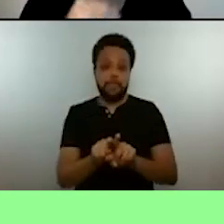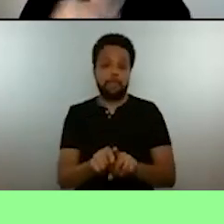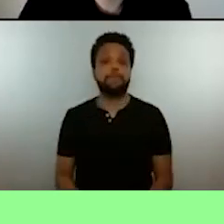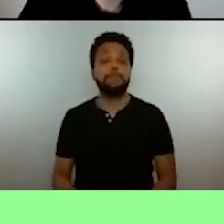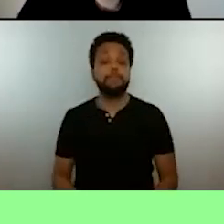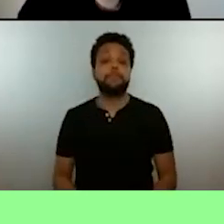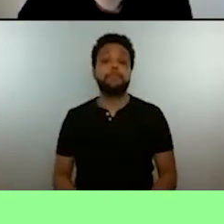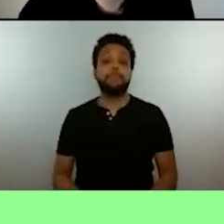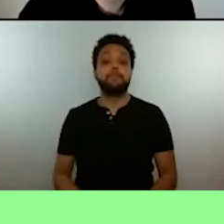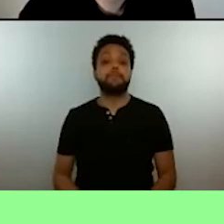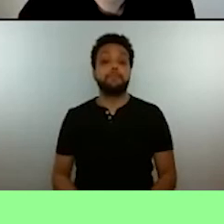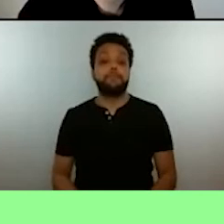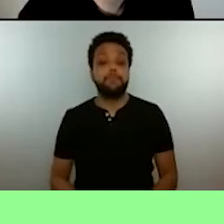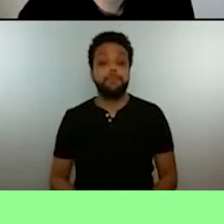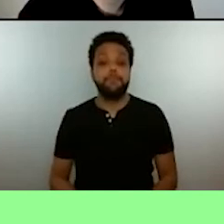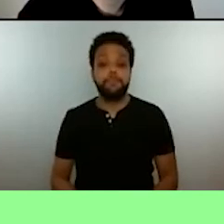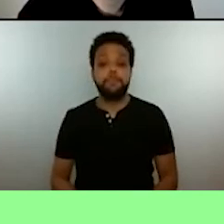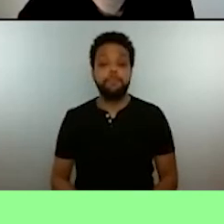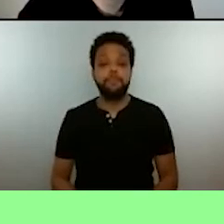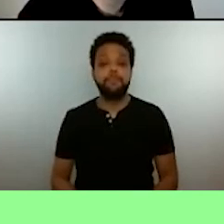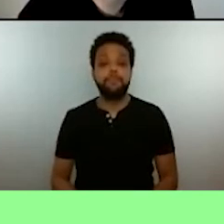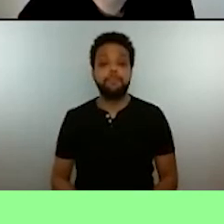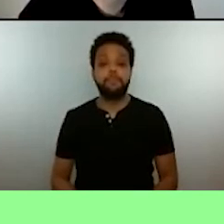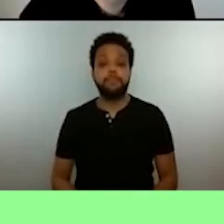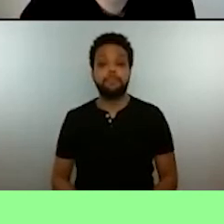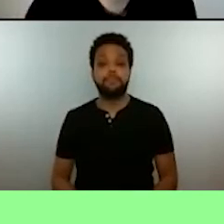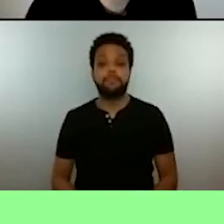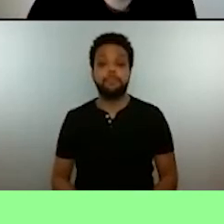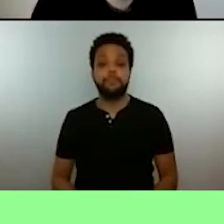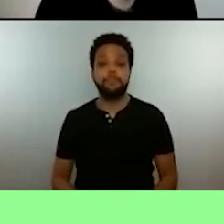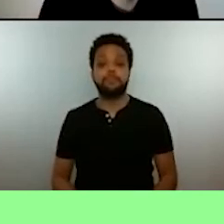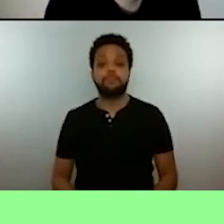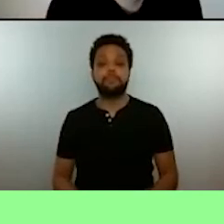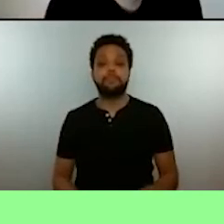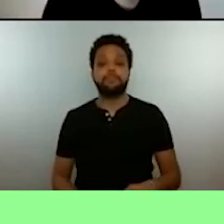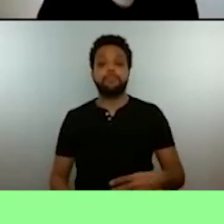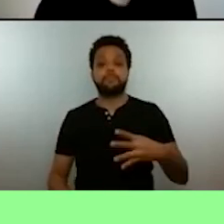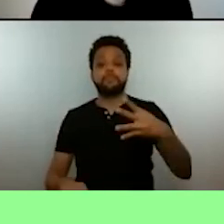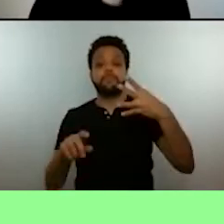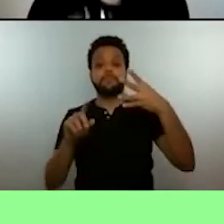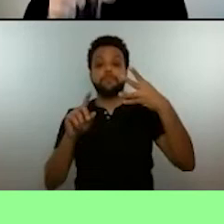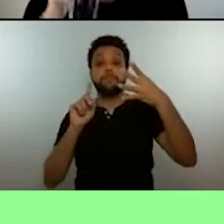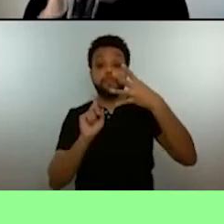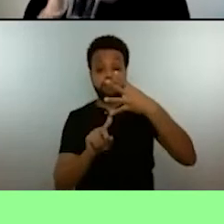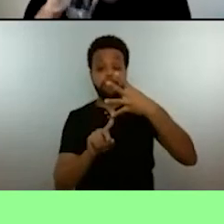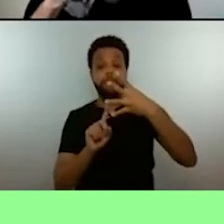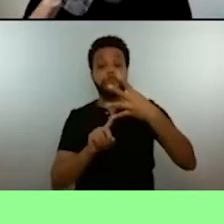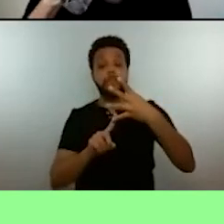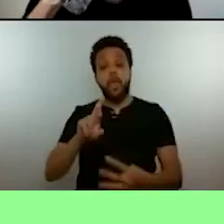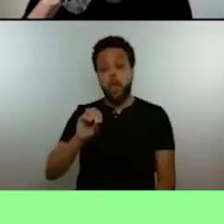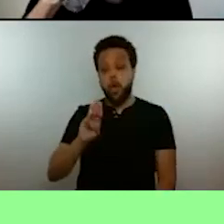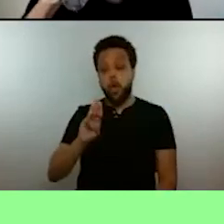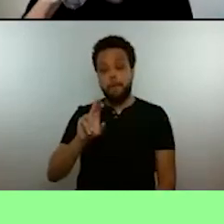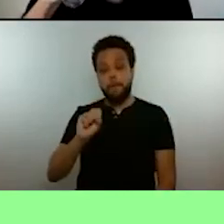Diferentes tipos de público. A interface, o conteúdo da interface precisa ser robusta, e aí a